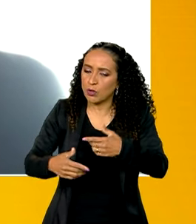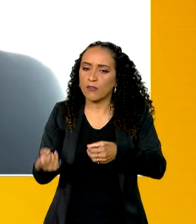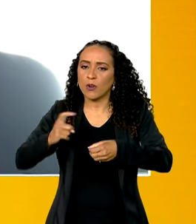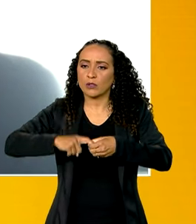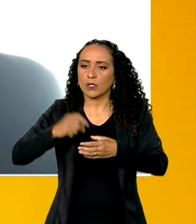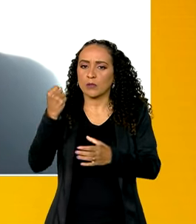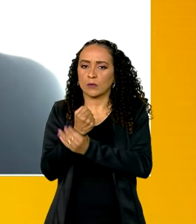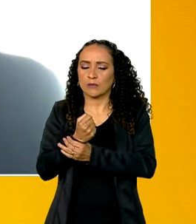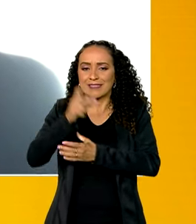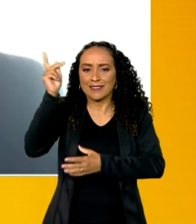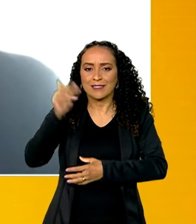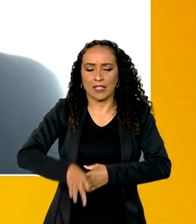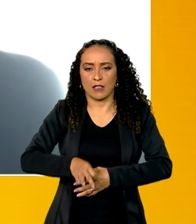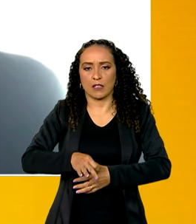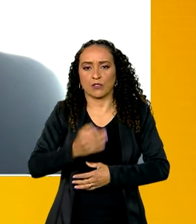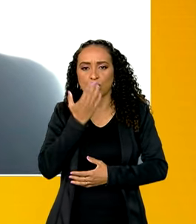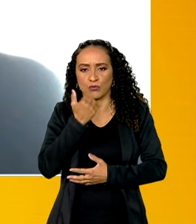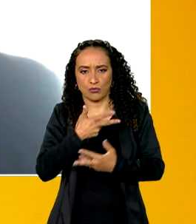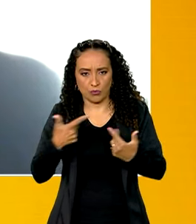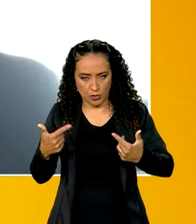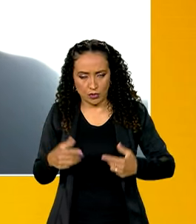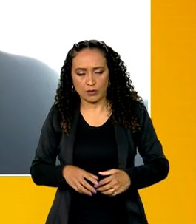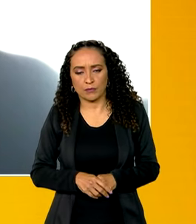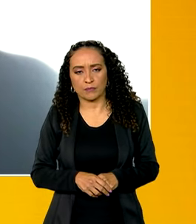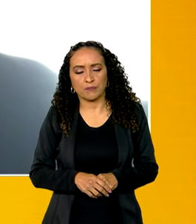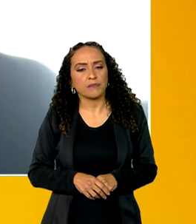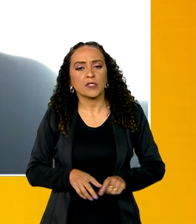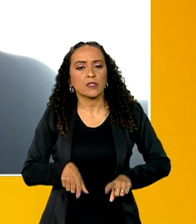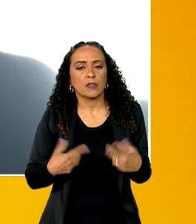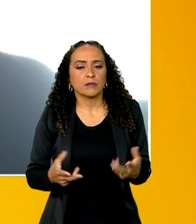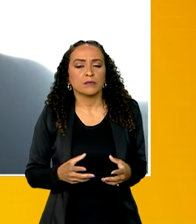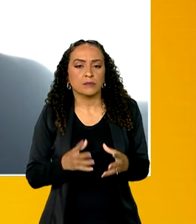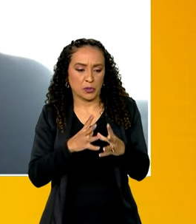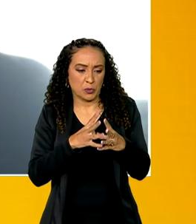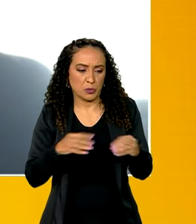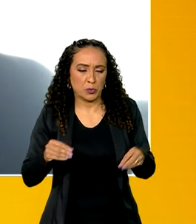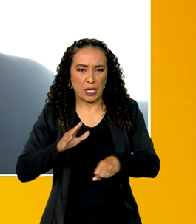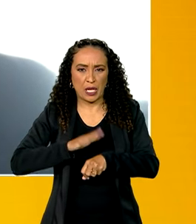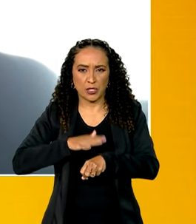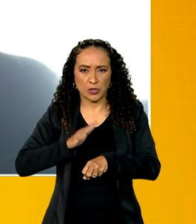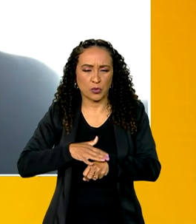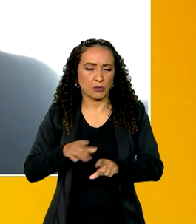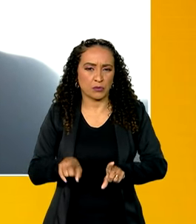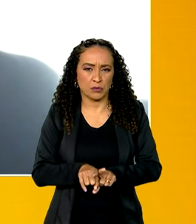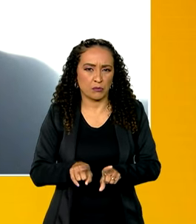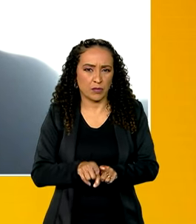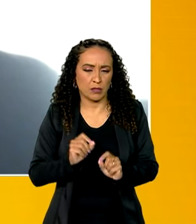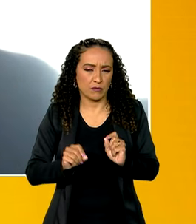de alimentação. Né? A gente sempre fala que para destruir ações, para fazer